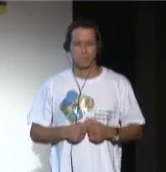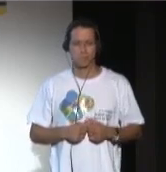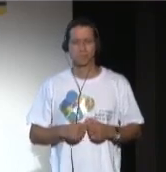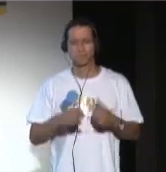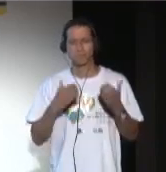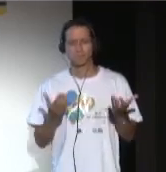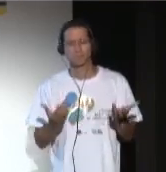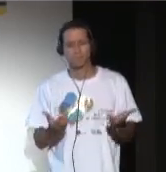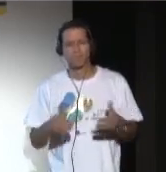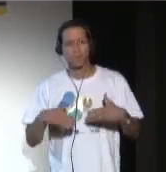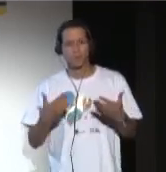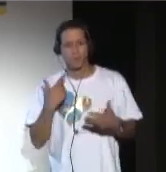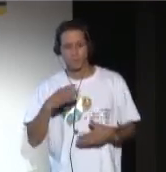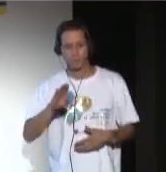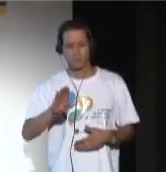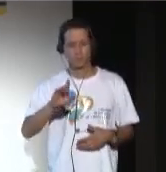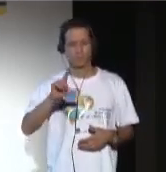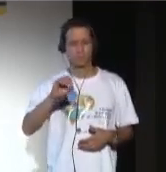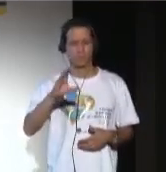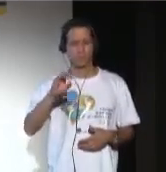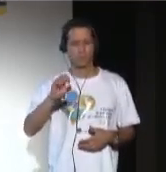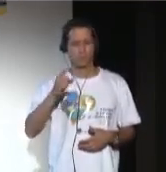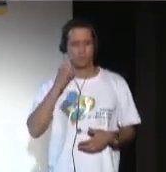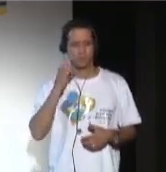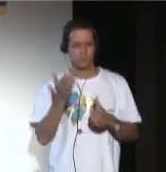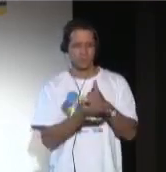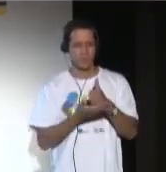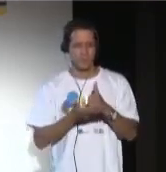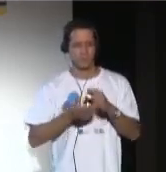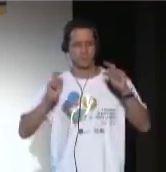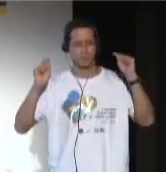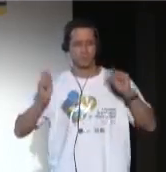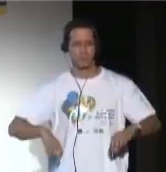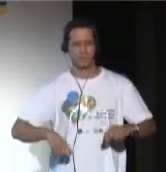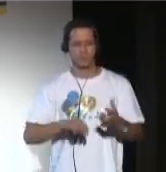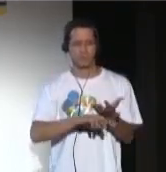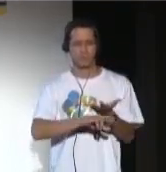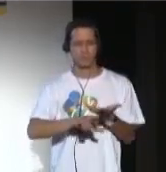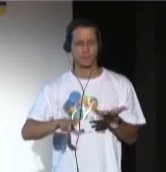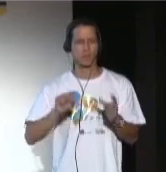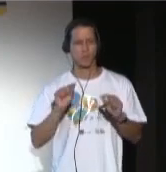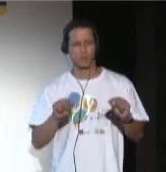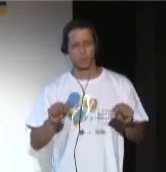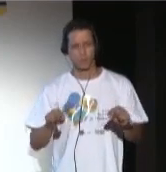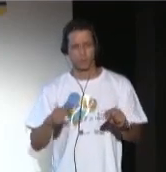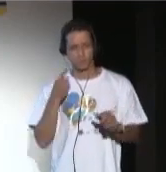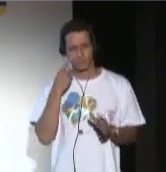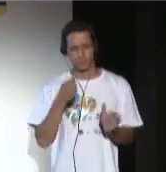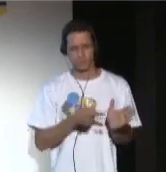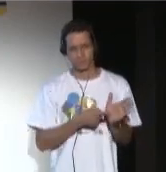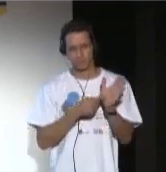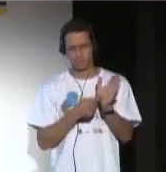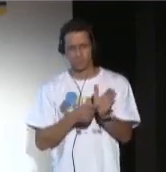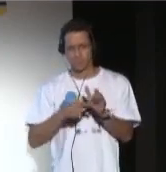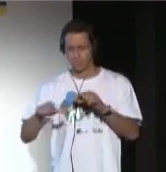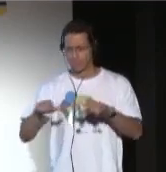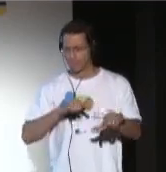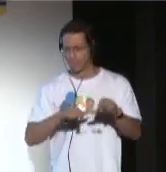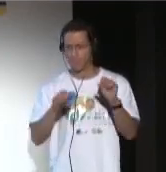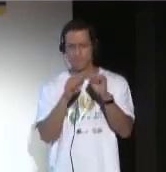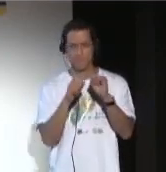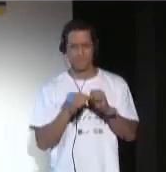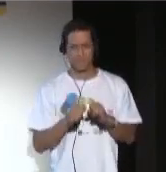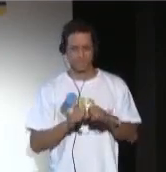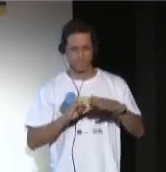Então, quais são os blocos que estão na base dessas competências? Eu quero mostrar para vocês um trabalho que nós fizemos